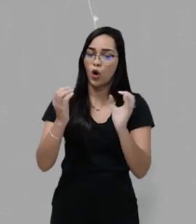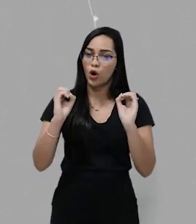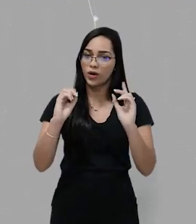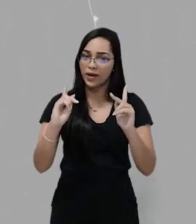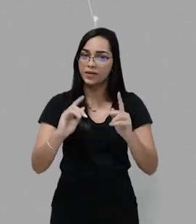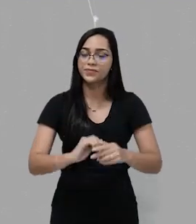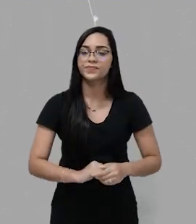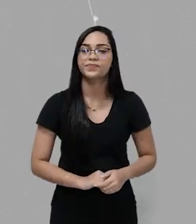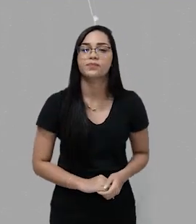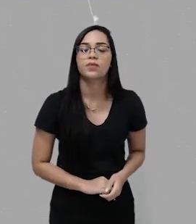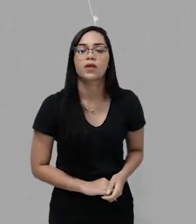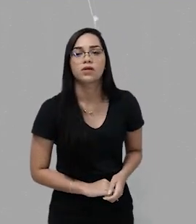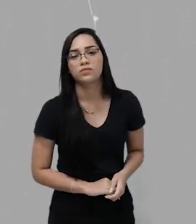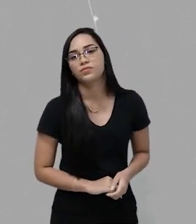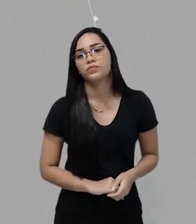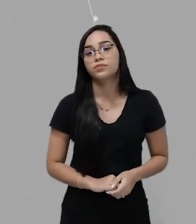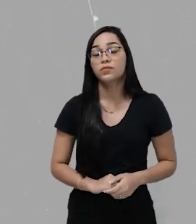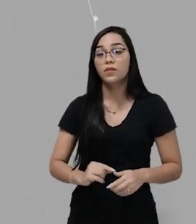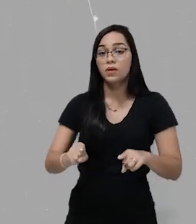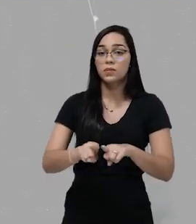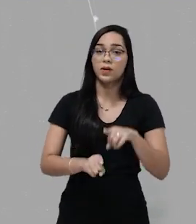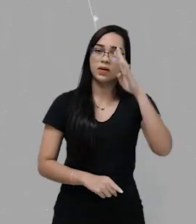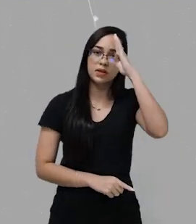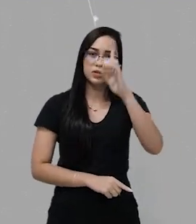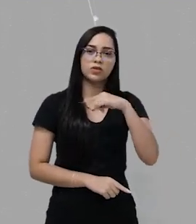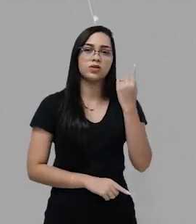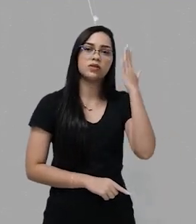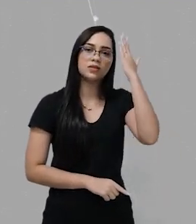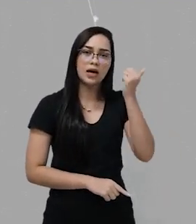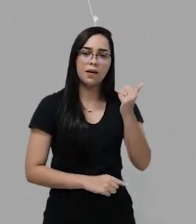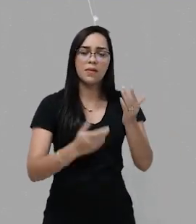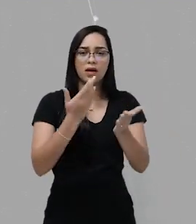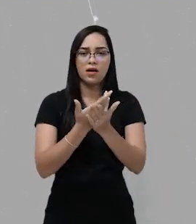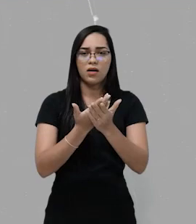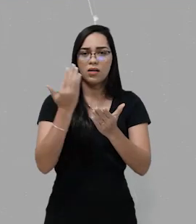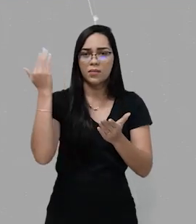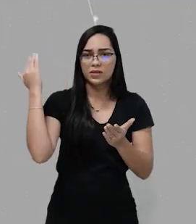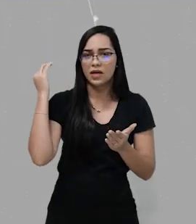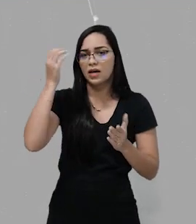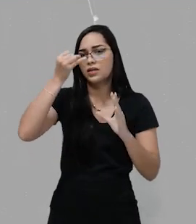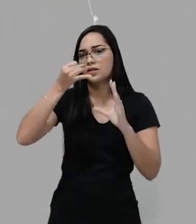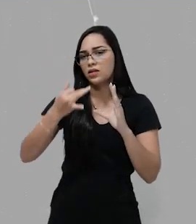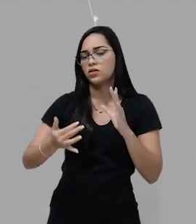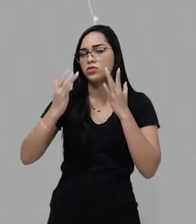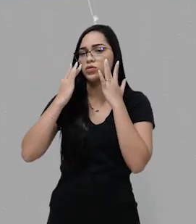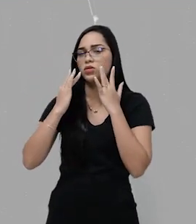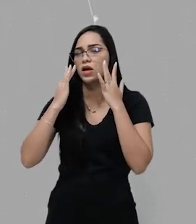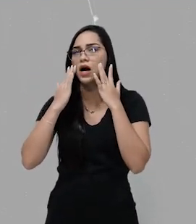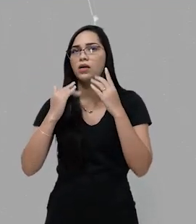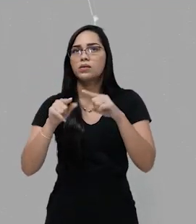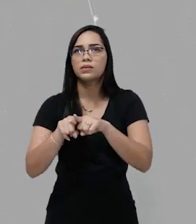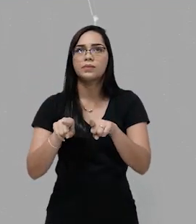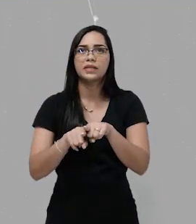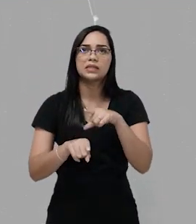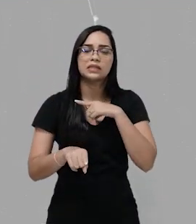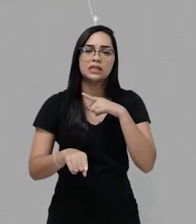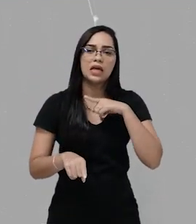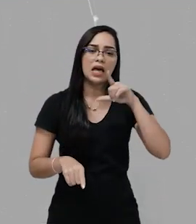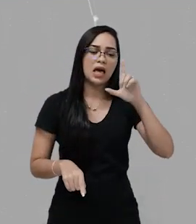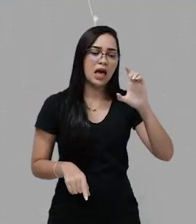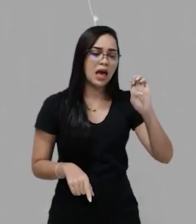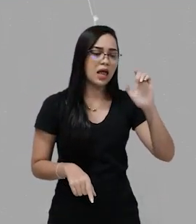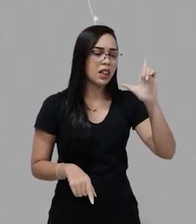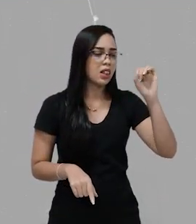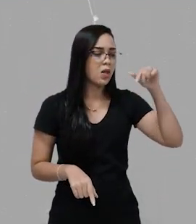ok? A principal característica, nós vimos na aula passada as características do teatro, vimos que tem linguagem